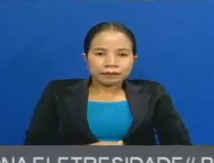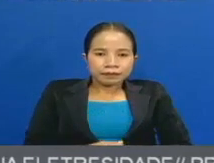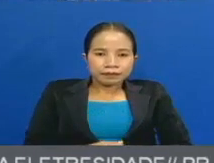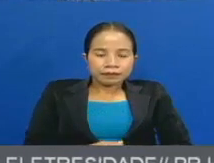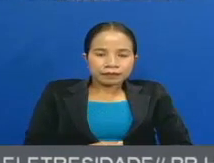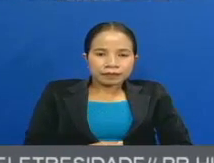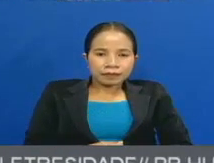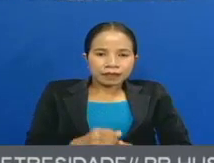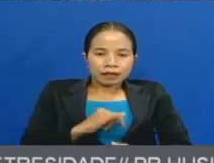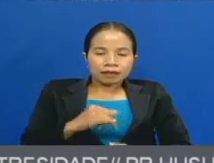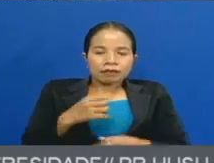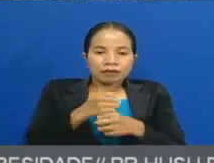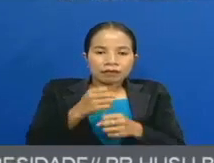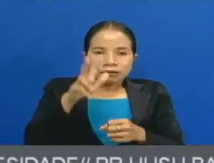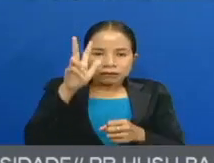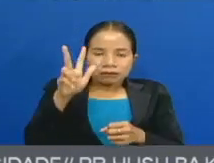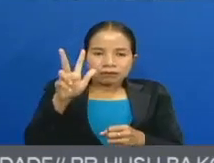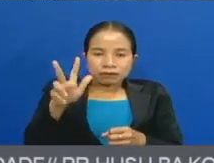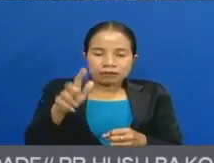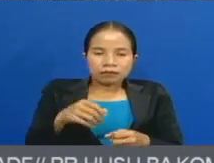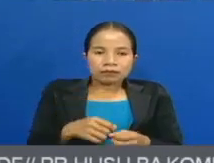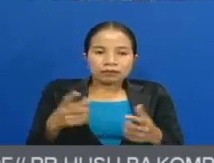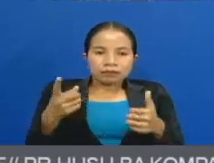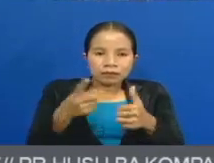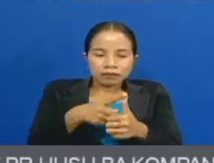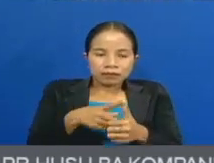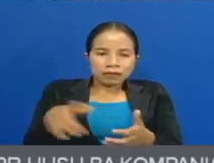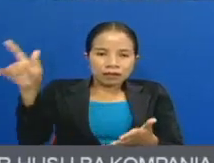E então o realça tudo. E da para o aeroporto,